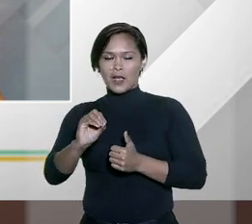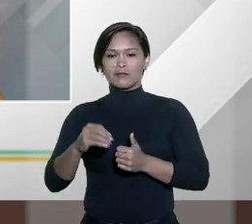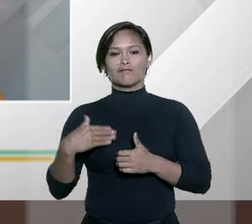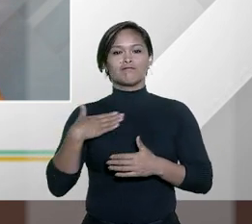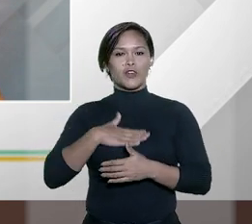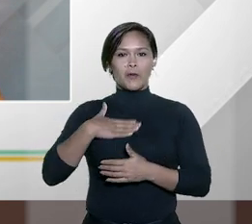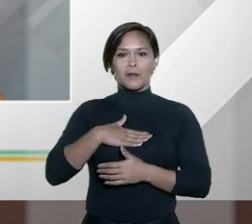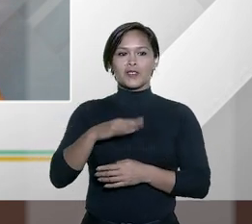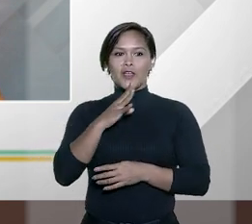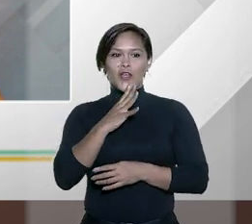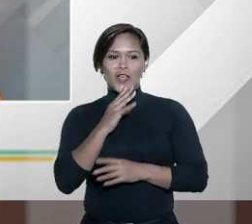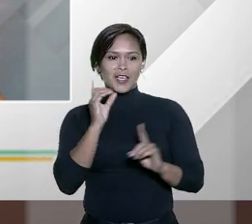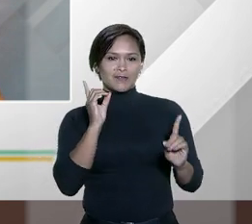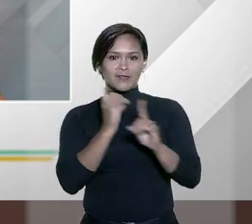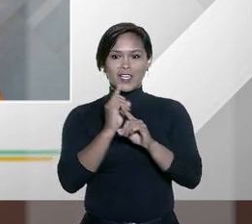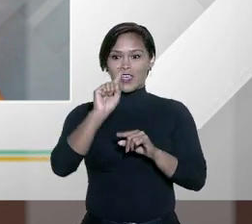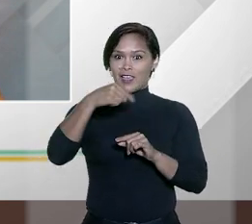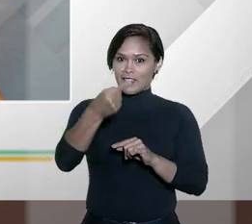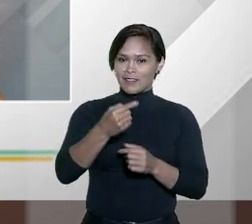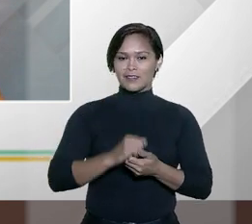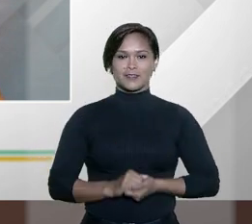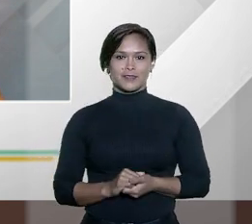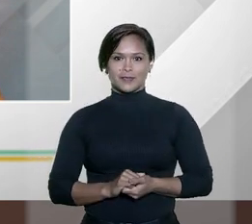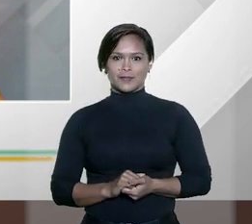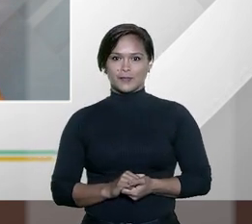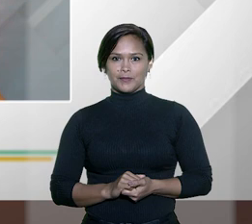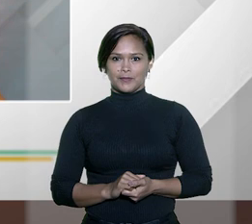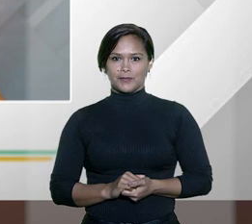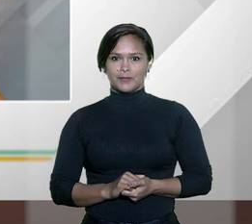Foi um prazer conhecê-lo e até a próxima.